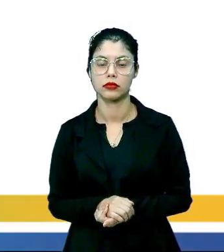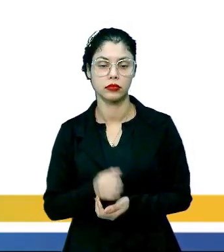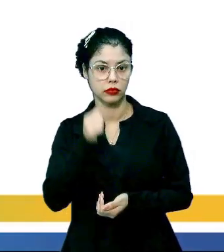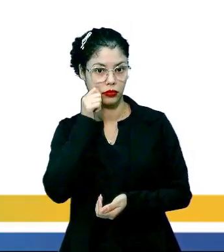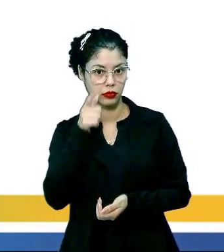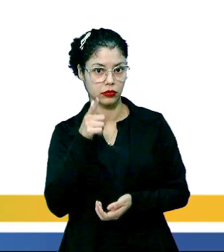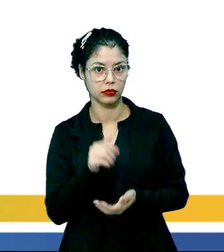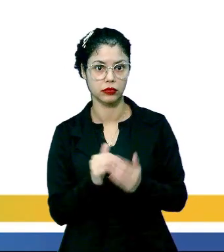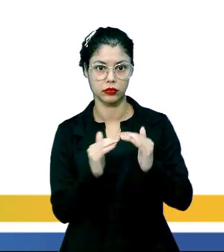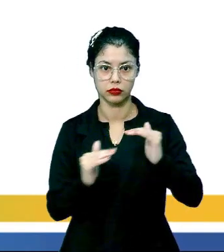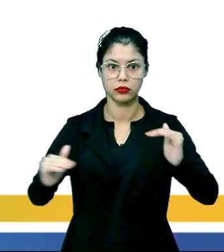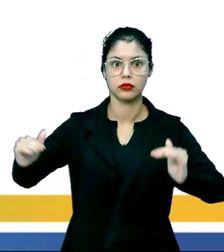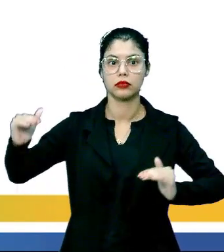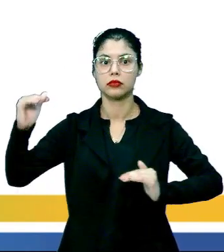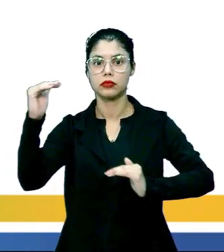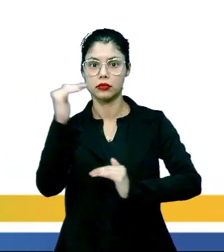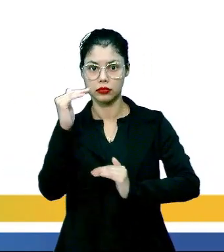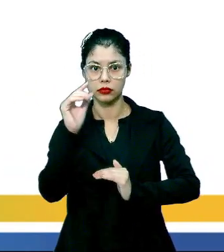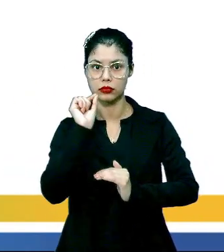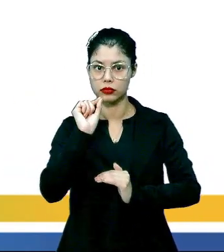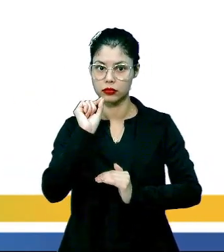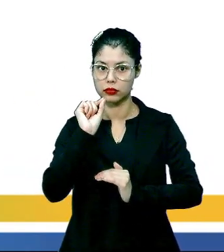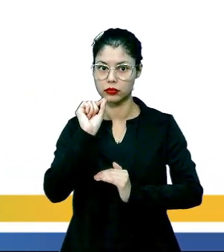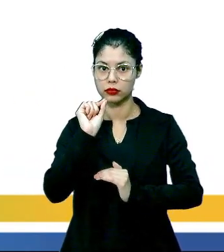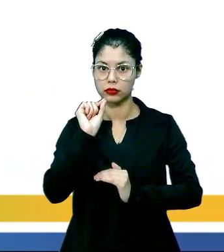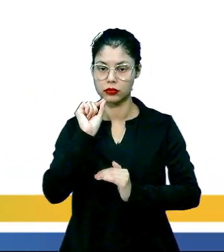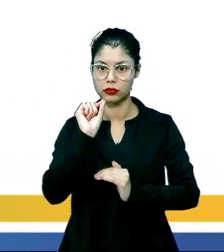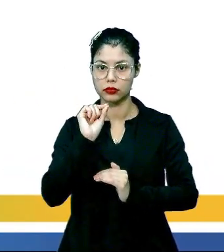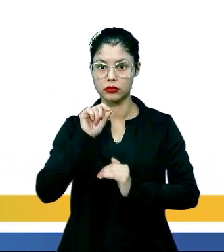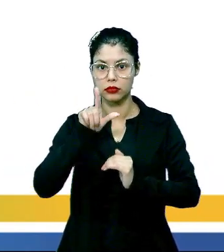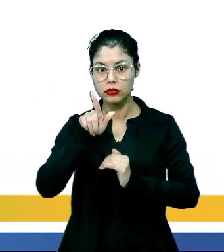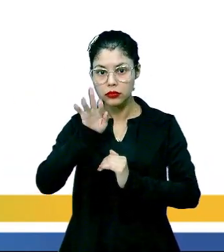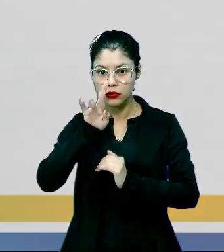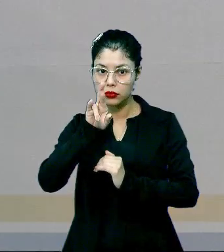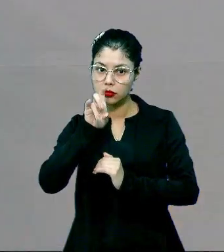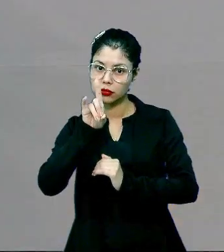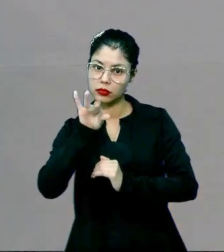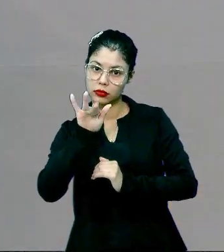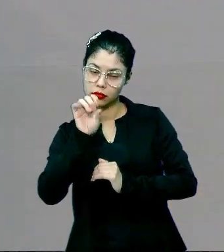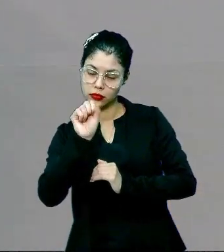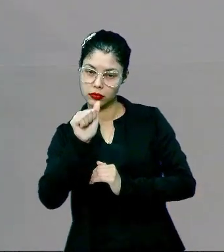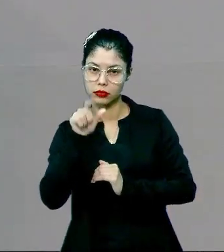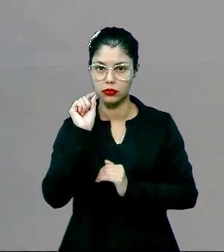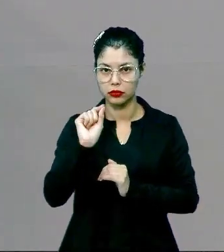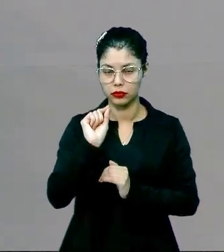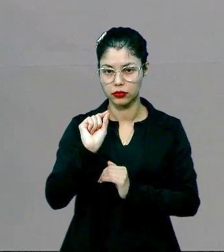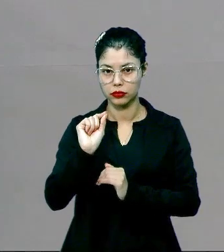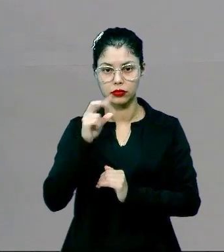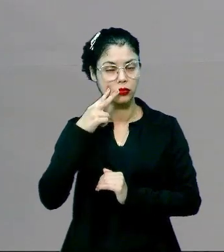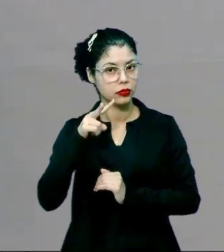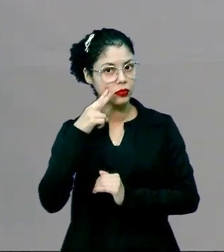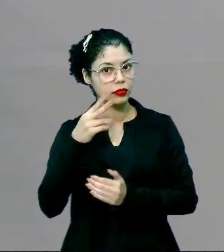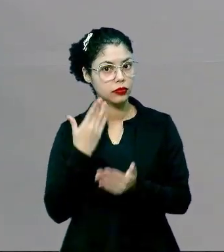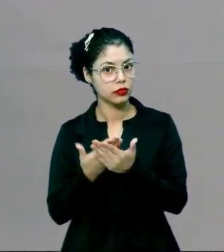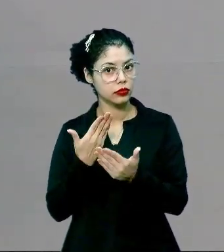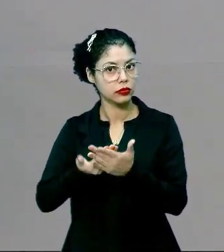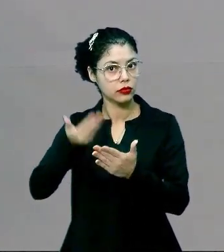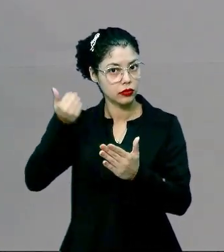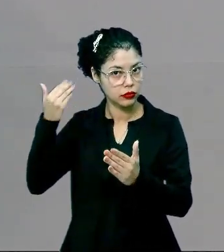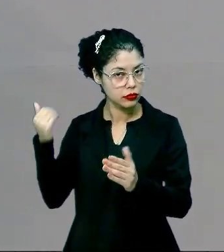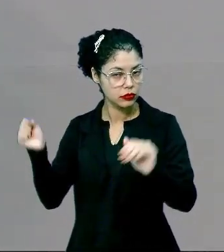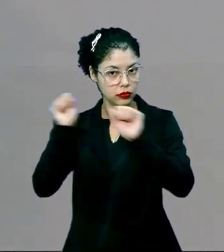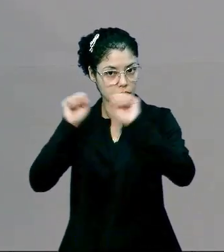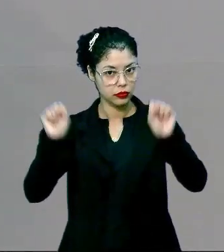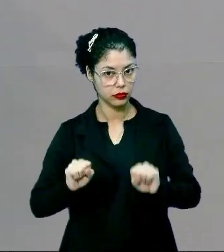prestando atenção em cima dos rins, elas aí são as glândulas suprarrenais. Isso aí a gente viu lá na nossa aula